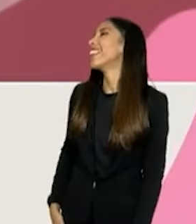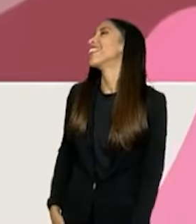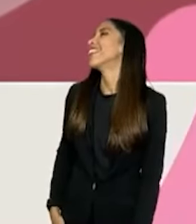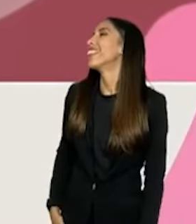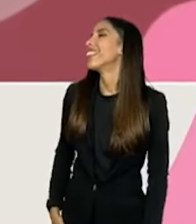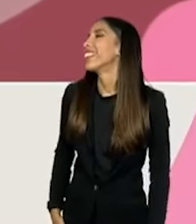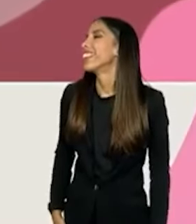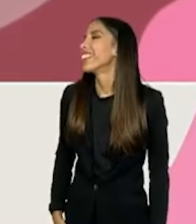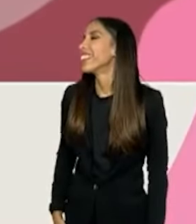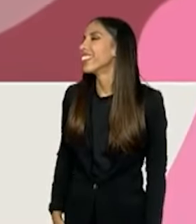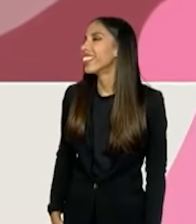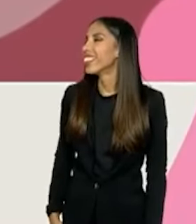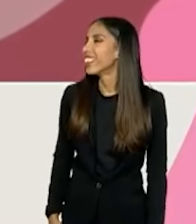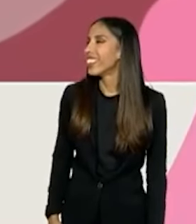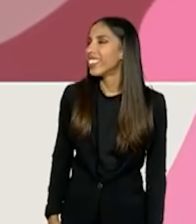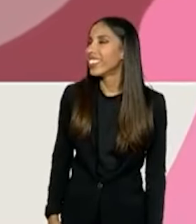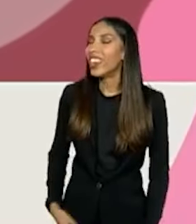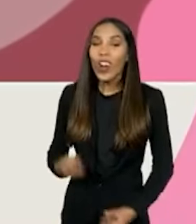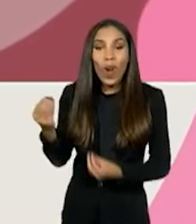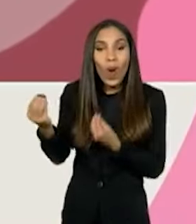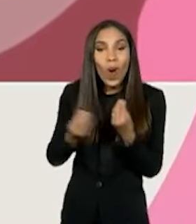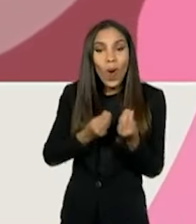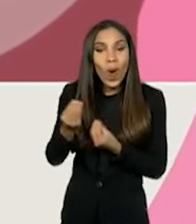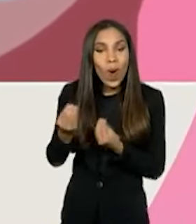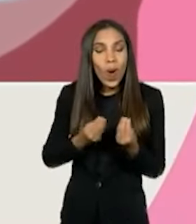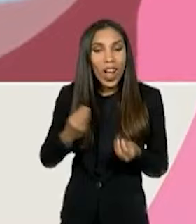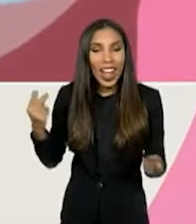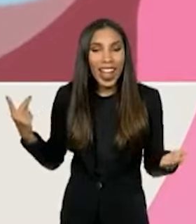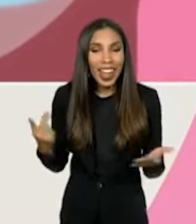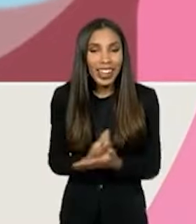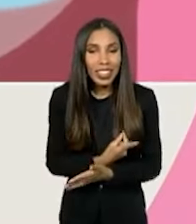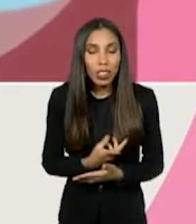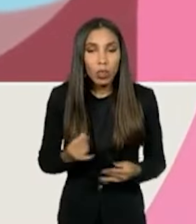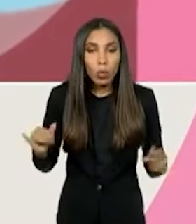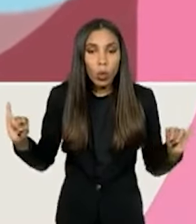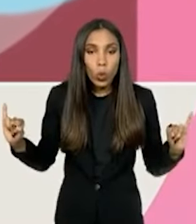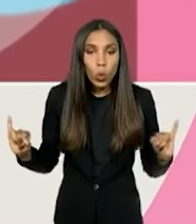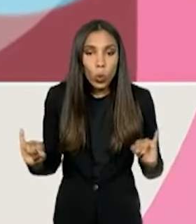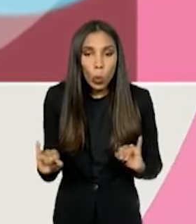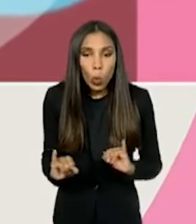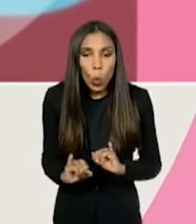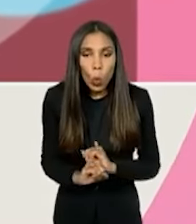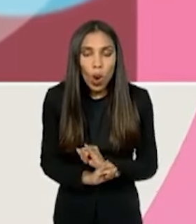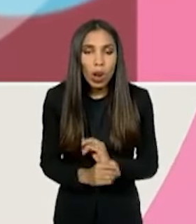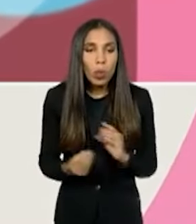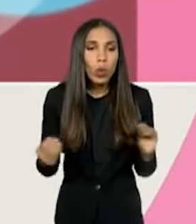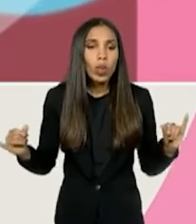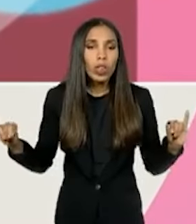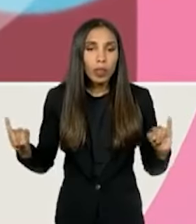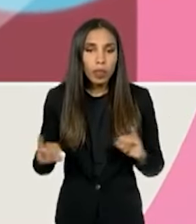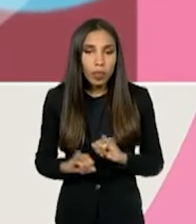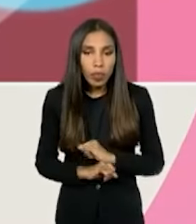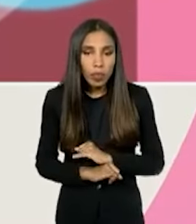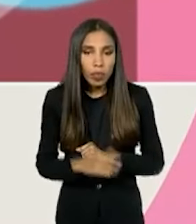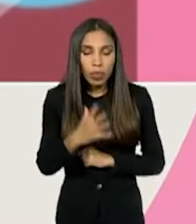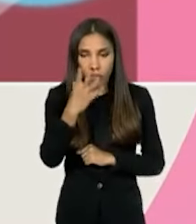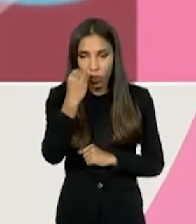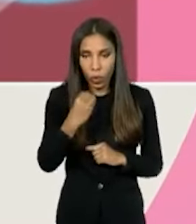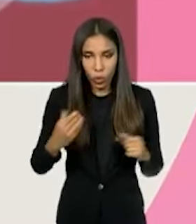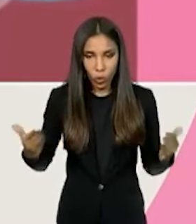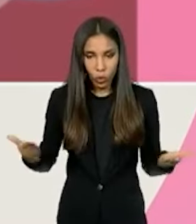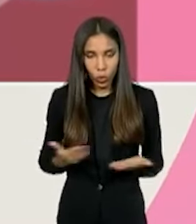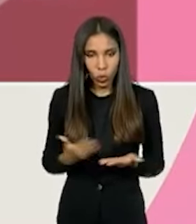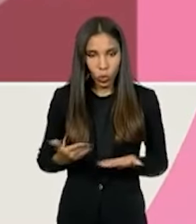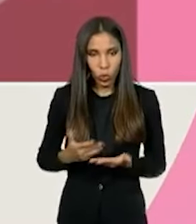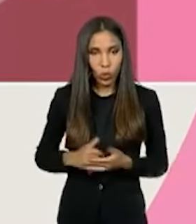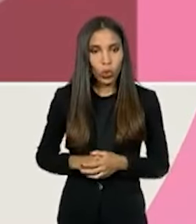céu fala rí como é que foi esse M ele tava muito magrinho Nesse dia muito muito muito magrinho tem foto dele hoje vocês vão